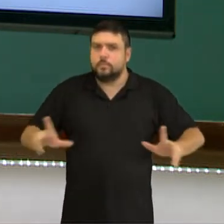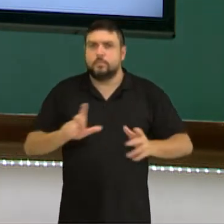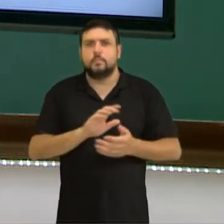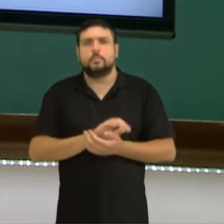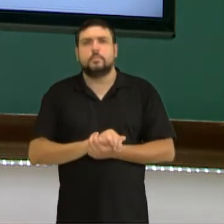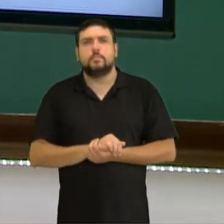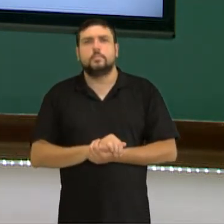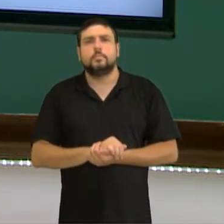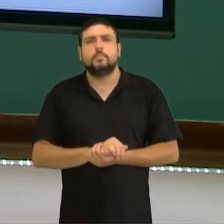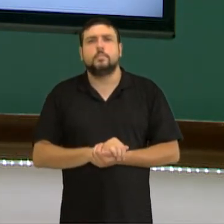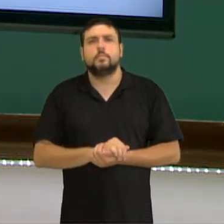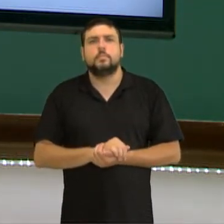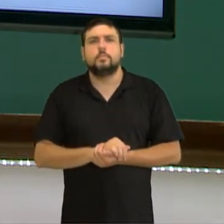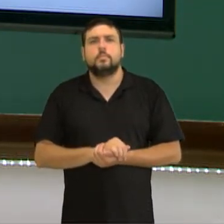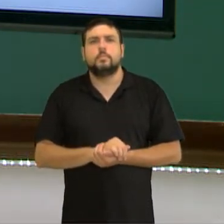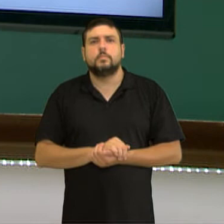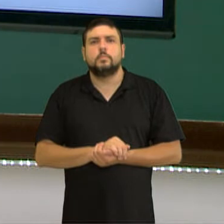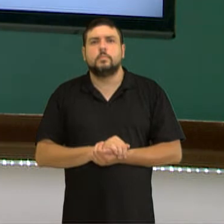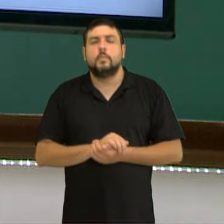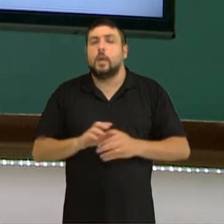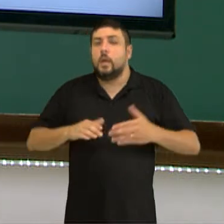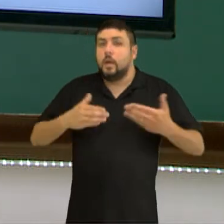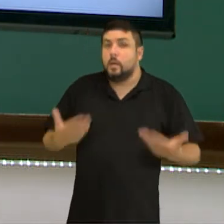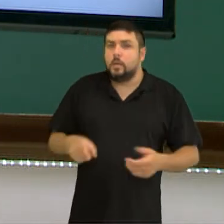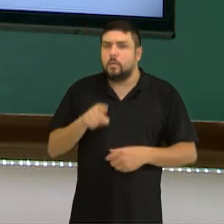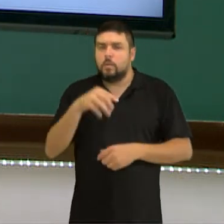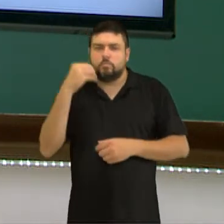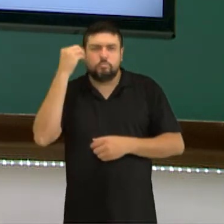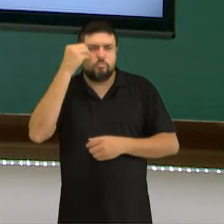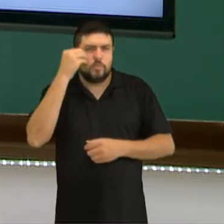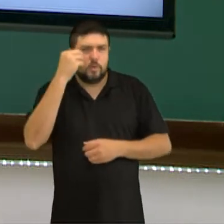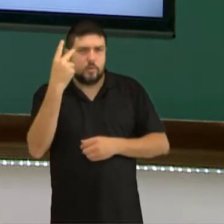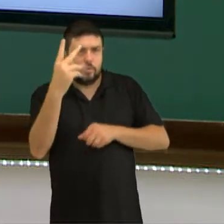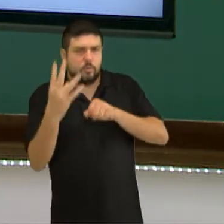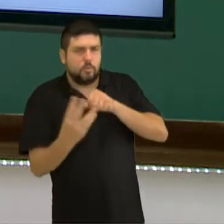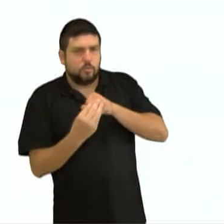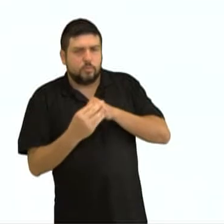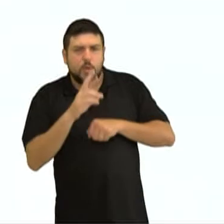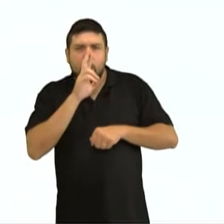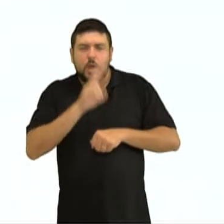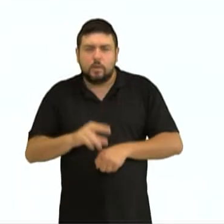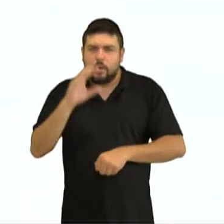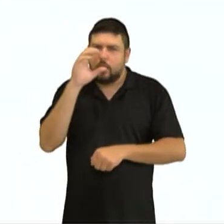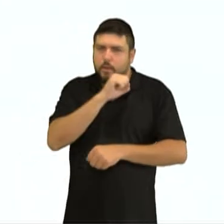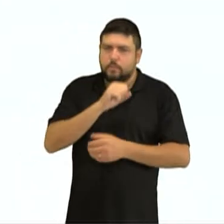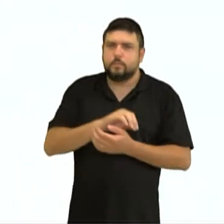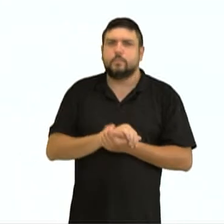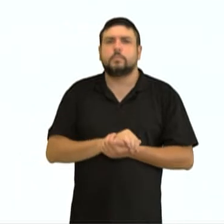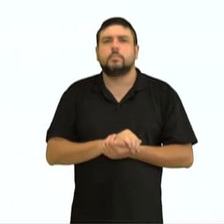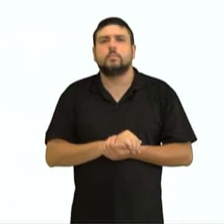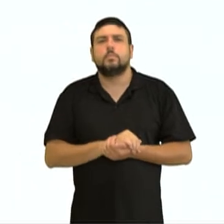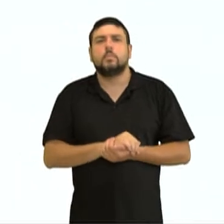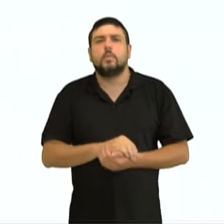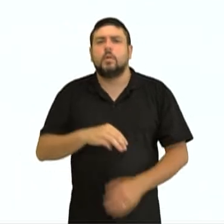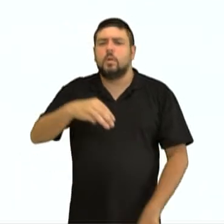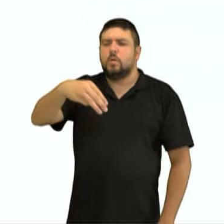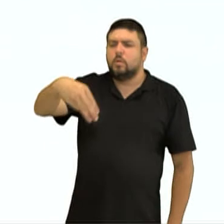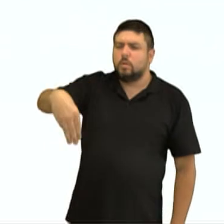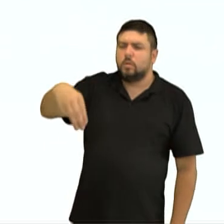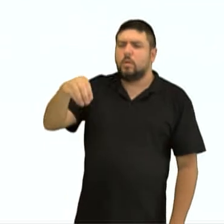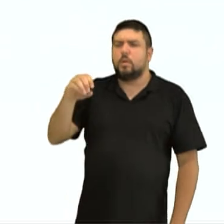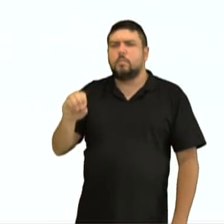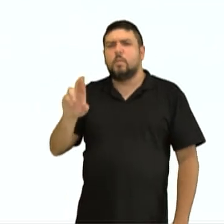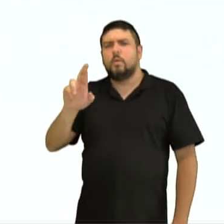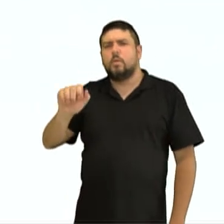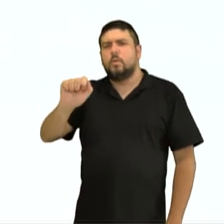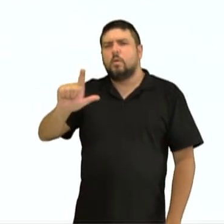Então, para você testar seu conhecimento, vamos lá responder essa pergunta rapidinho. Sobre a definição de moral,